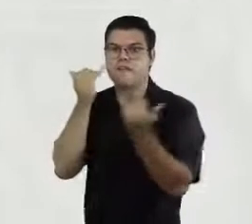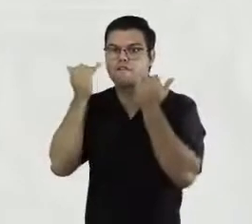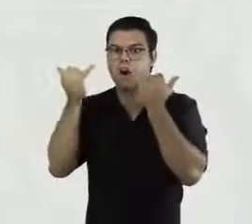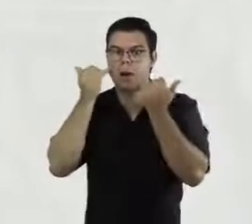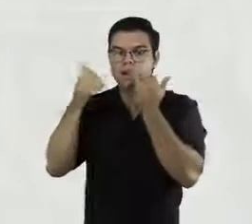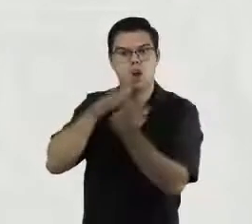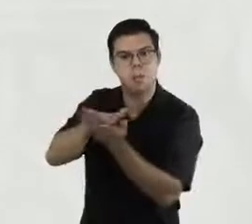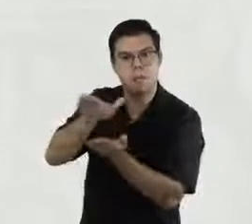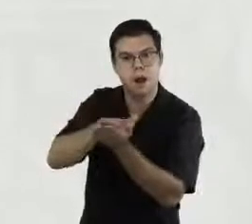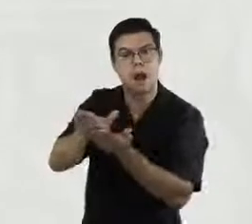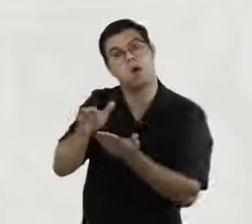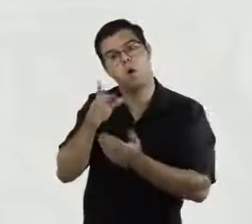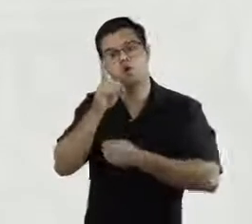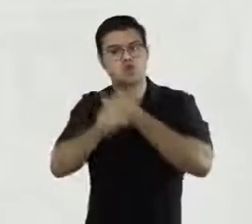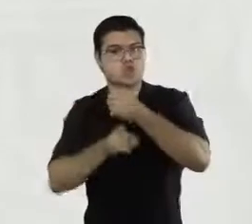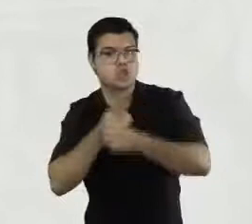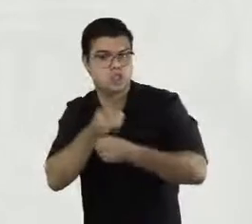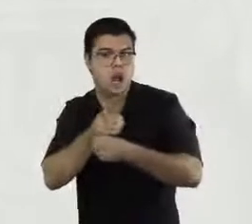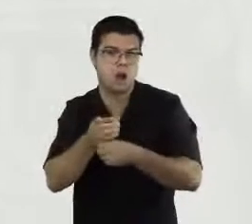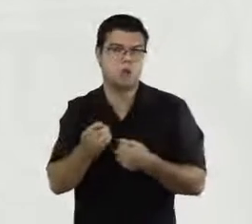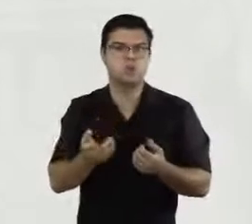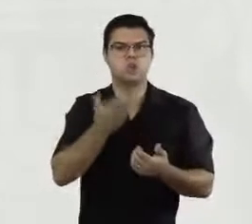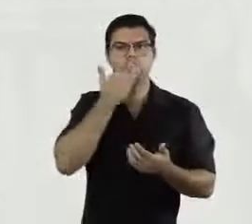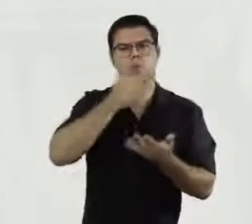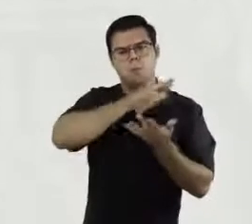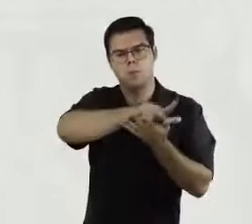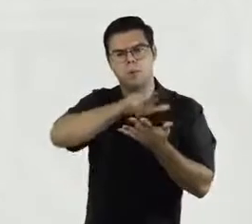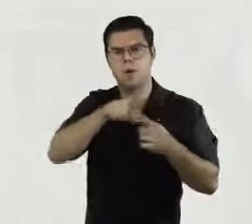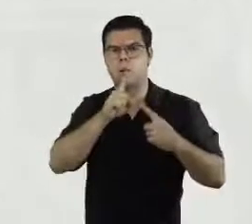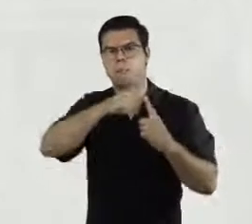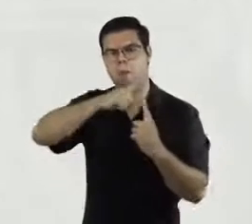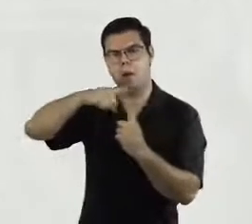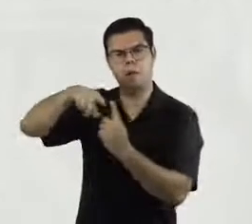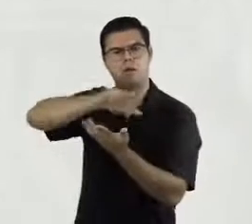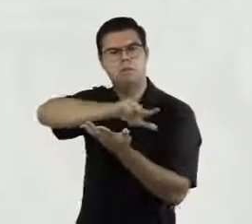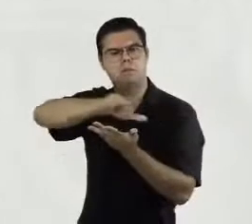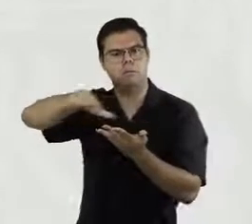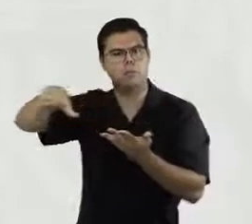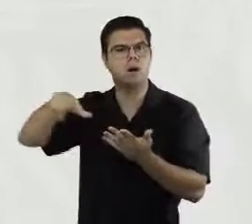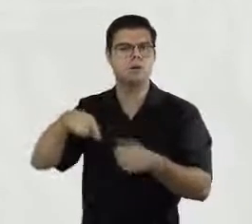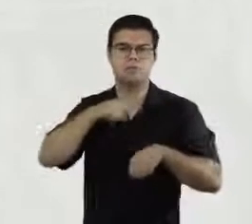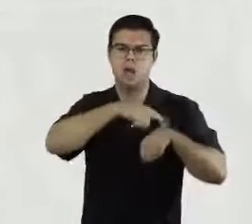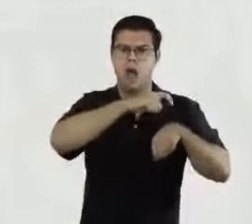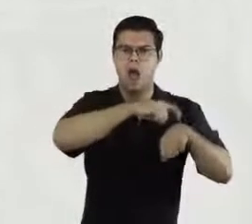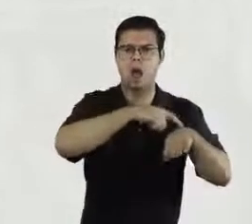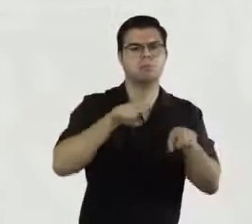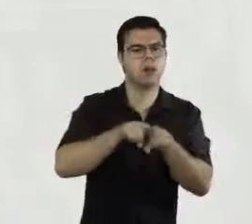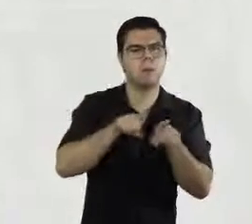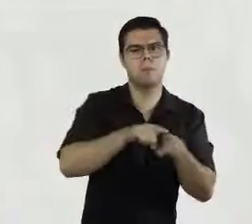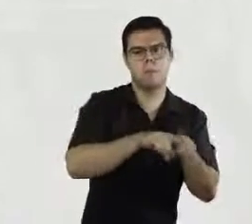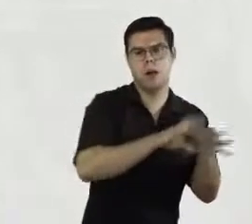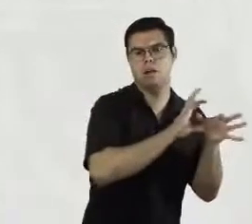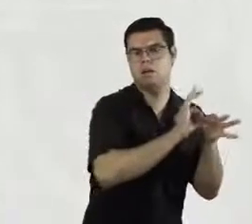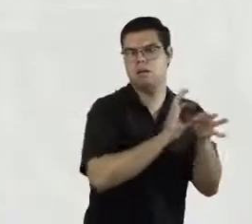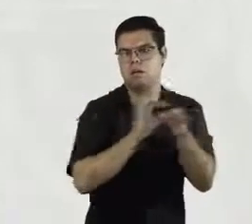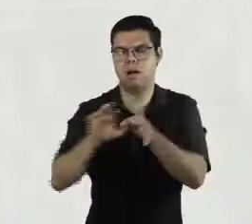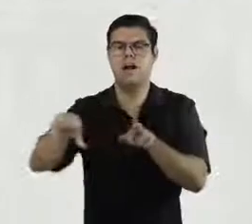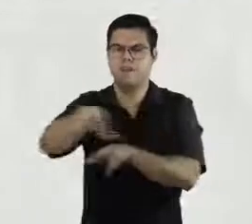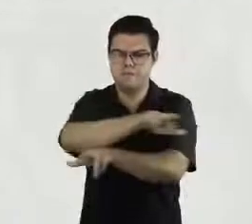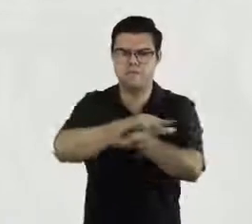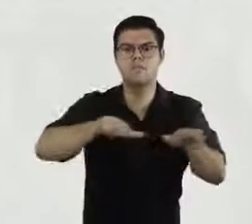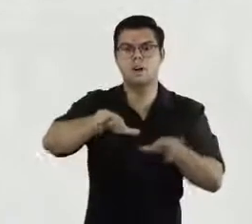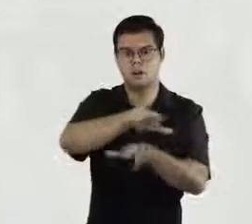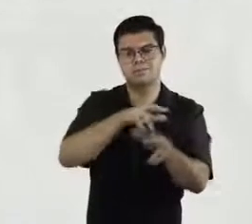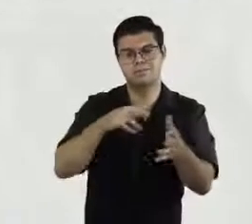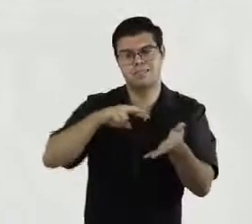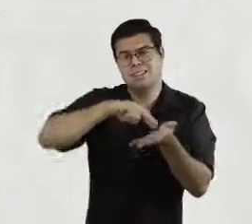eletrônica, em vários formatos, em diferentes eixos do tempo e do espaço, e em vários contextos. Nesse sentido, a